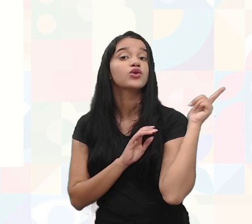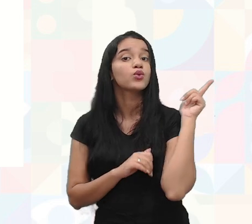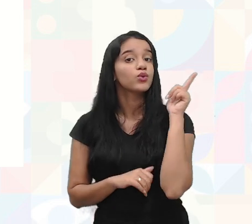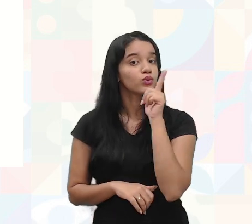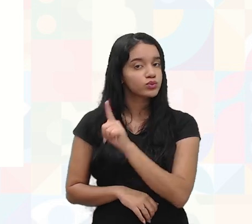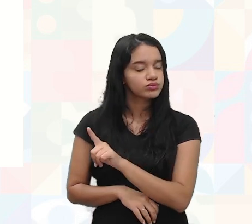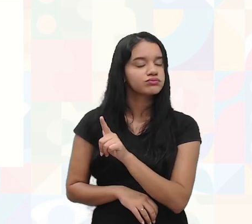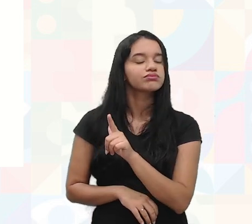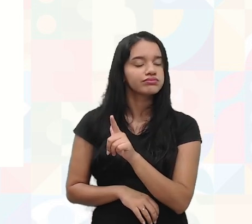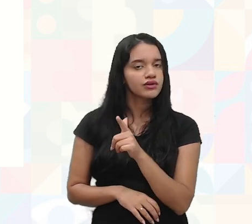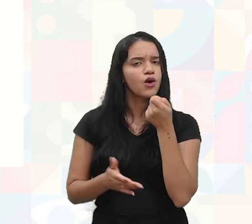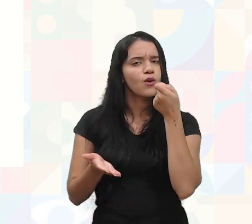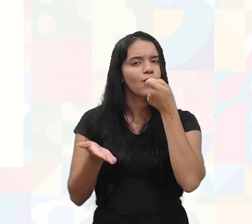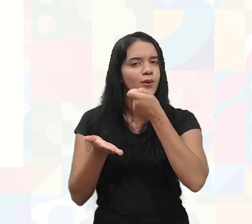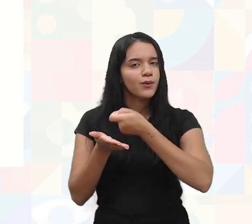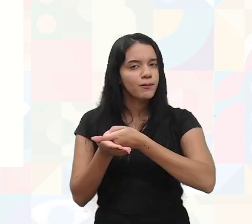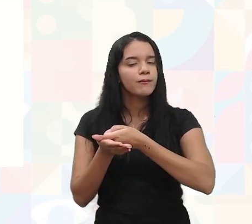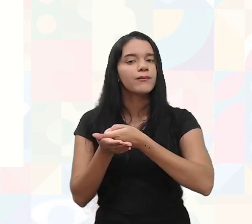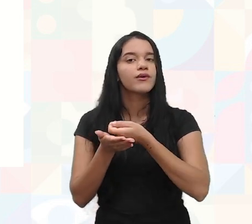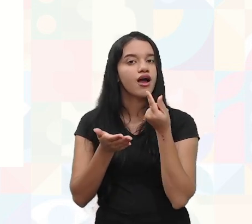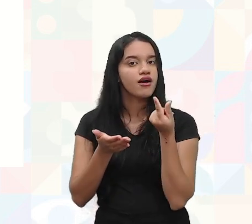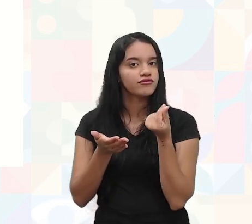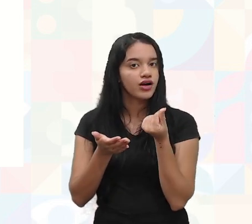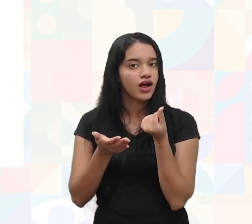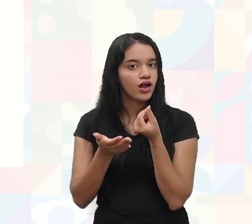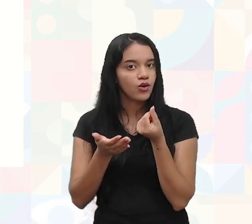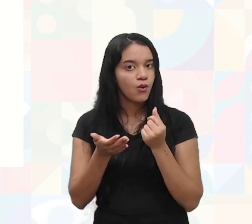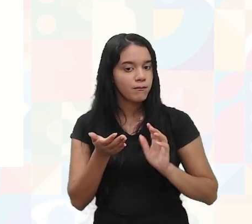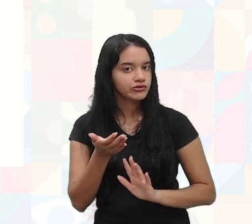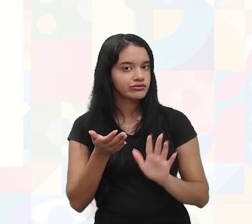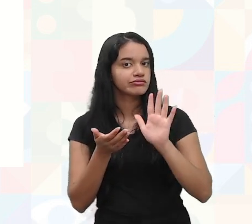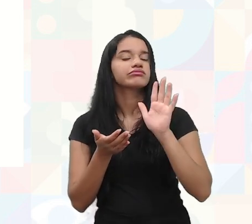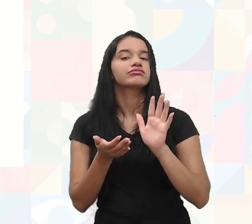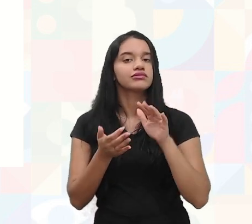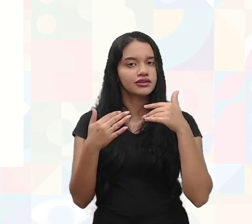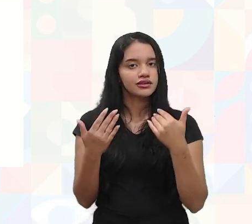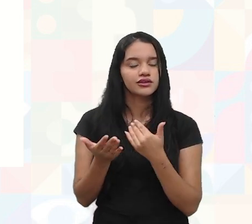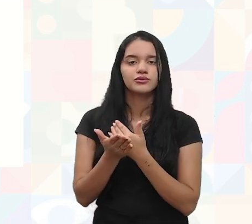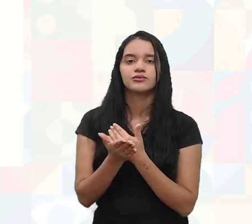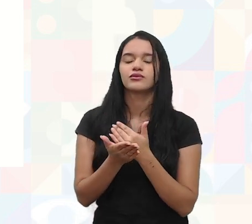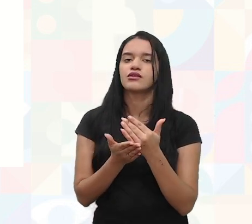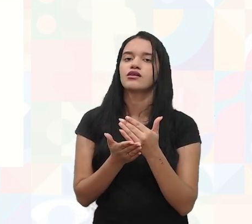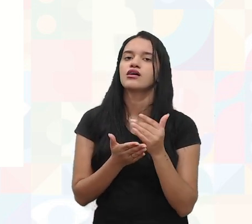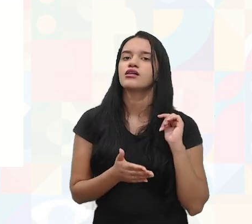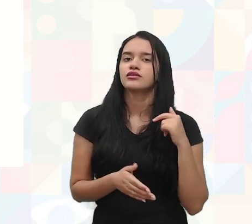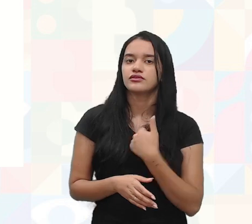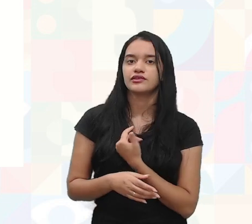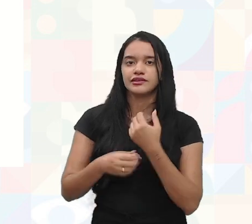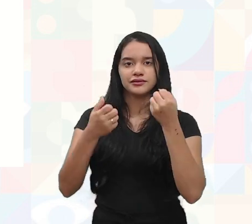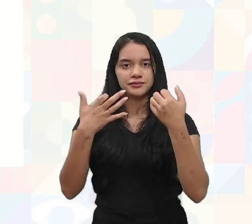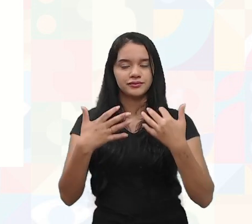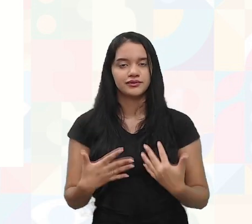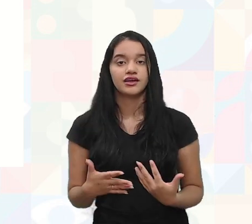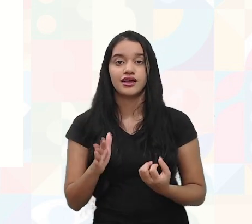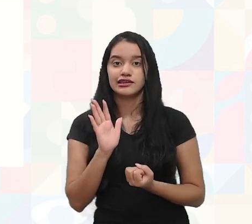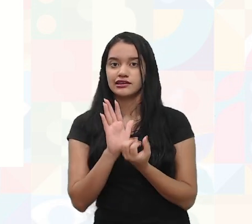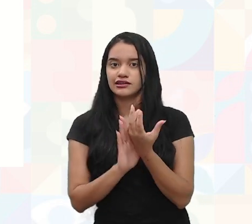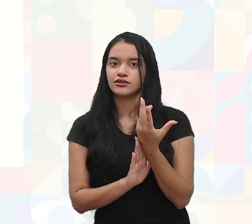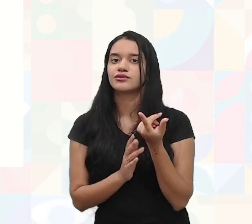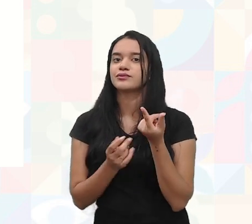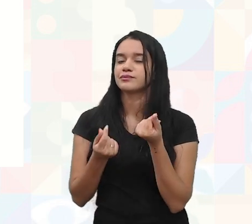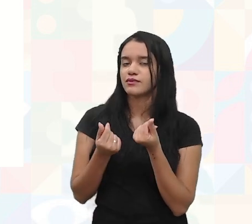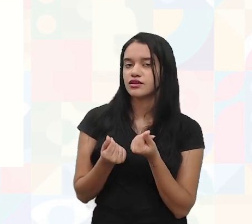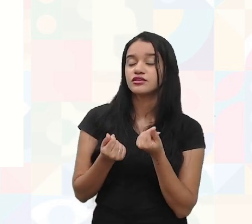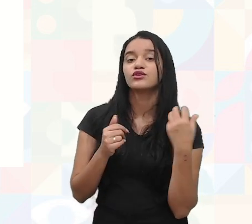consiga cobrar preços mais elevados. Então, inicialmente, quando a gente vai falar sobre formação de preço, o